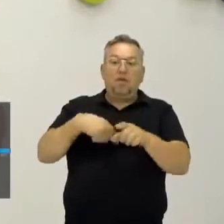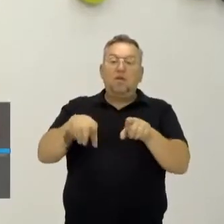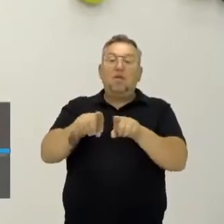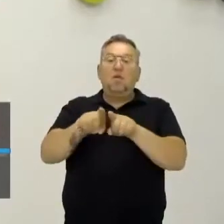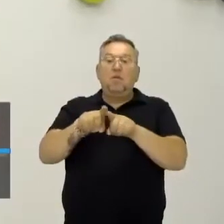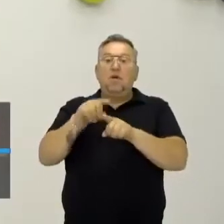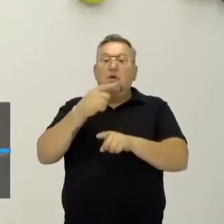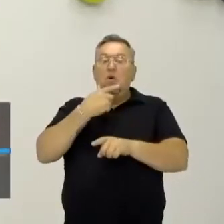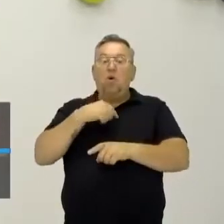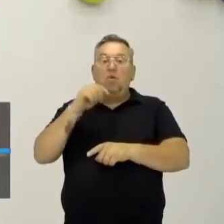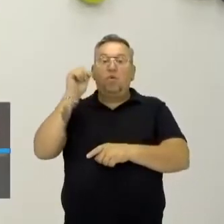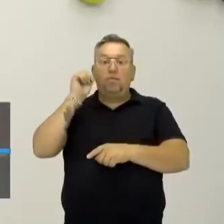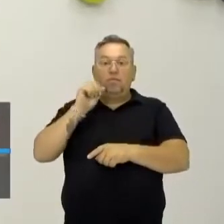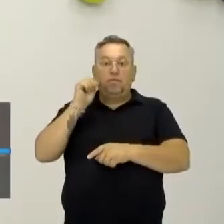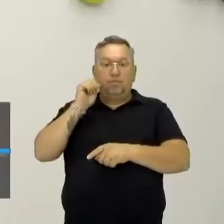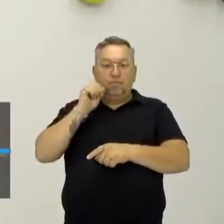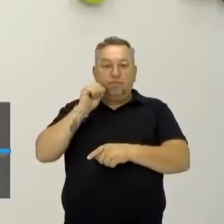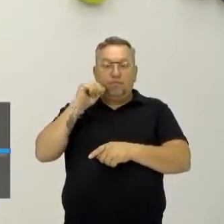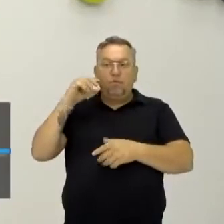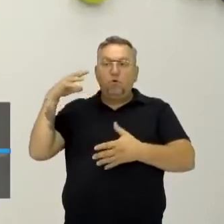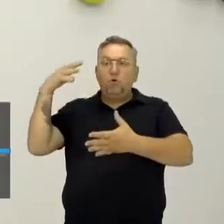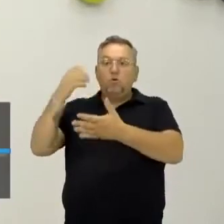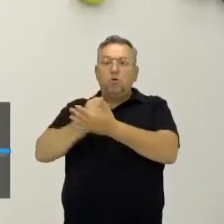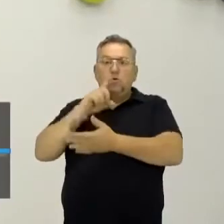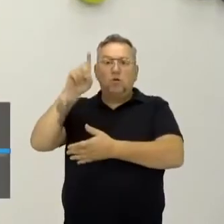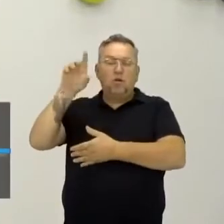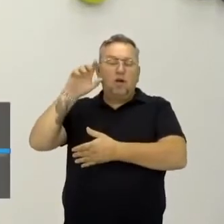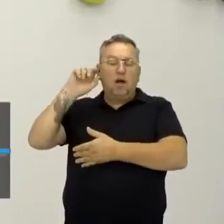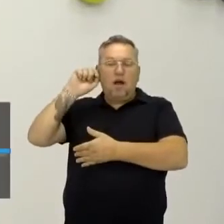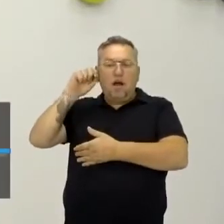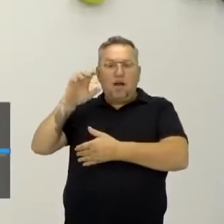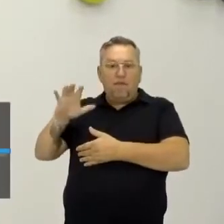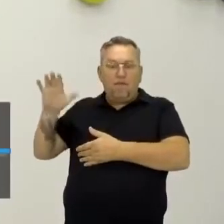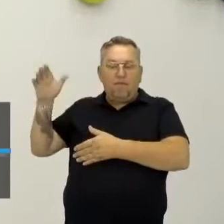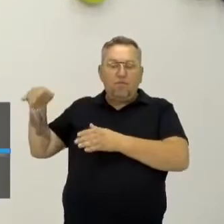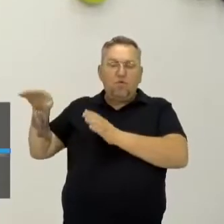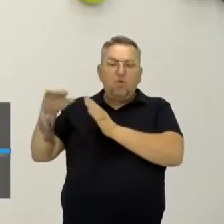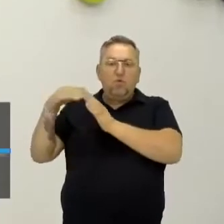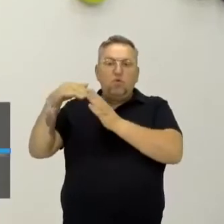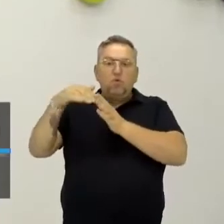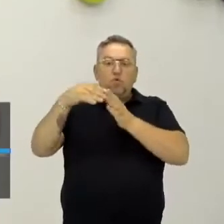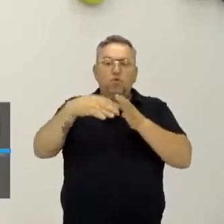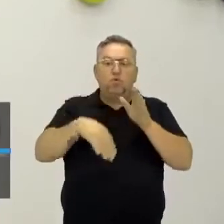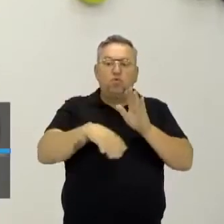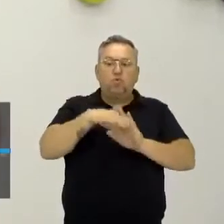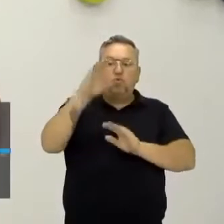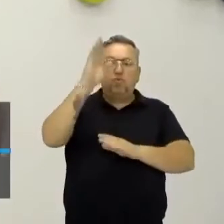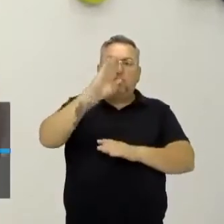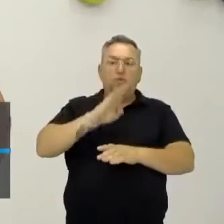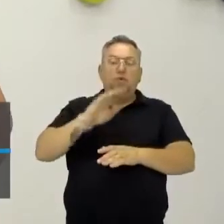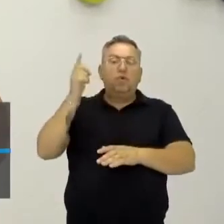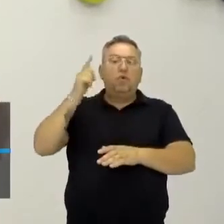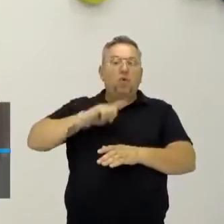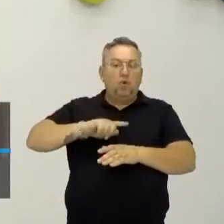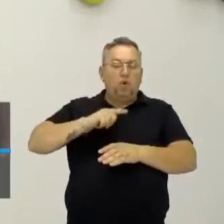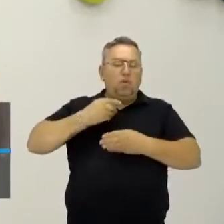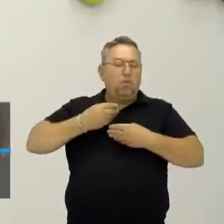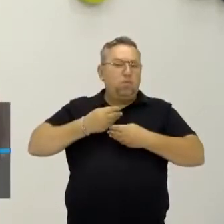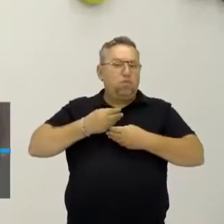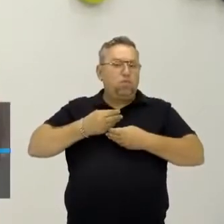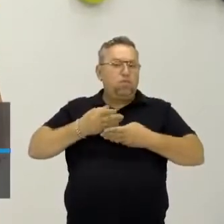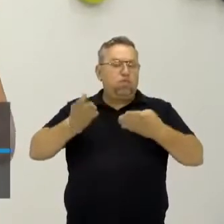eram homens e mulheres que foram sequestrados da África, chegaram aqui no Brasil e geraram muita